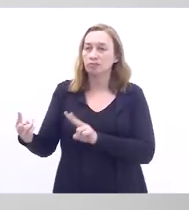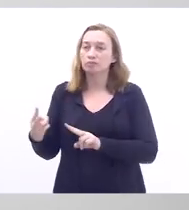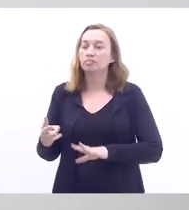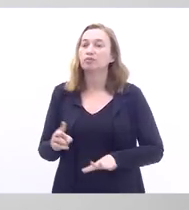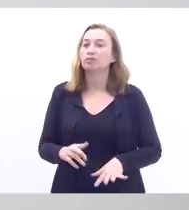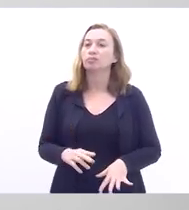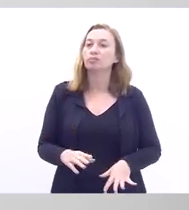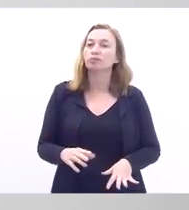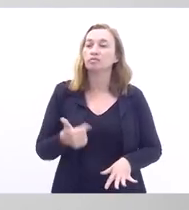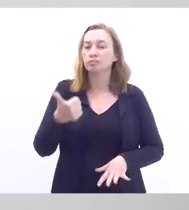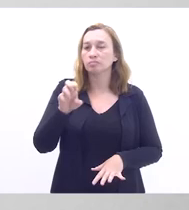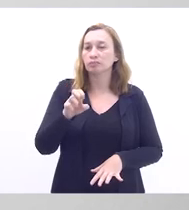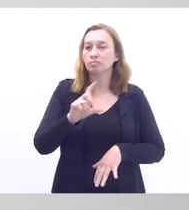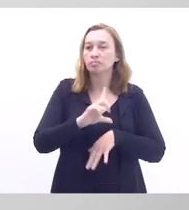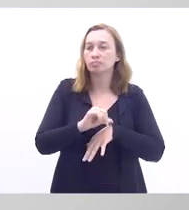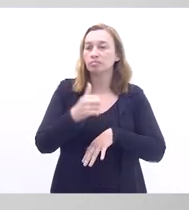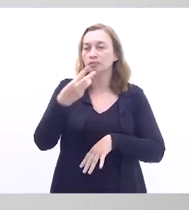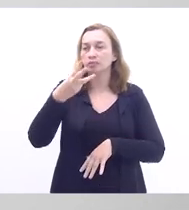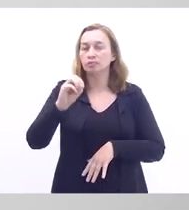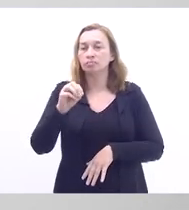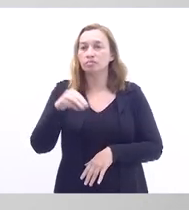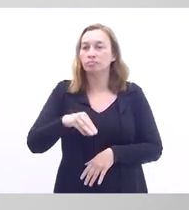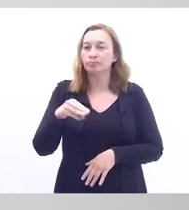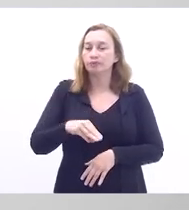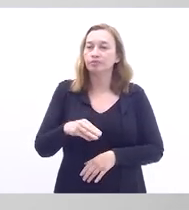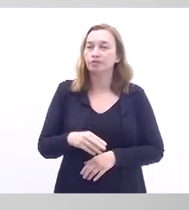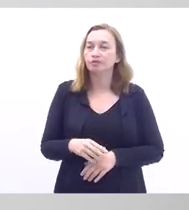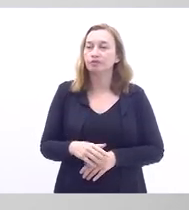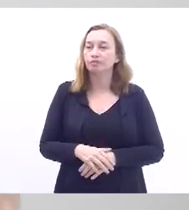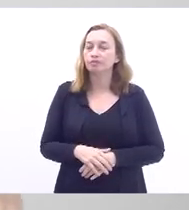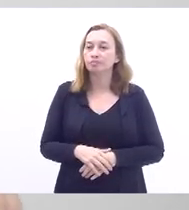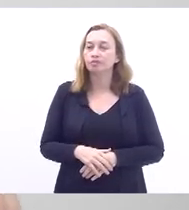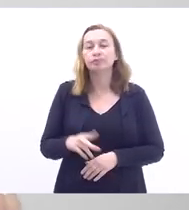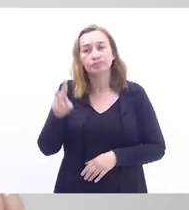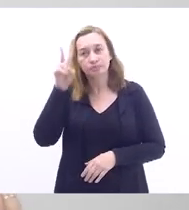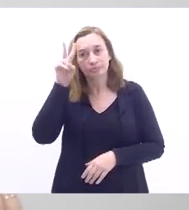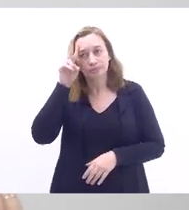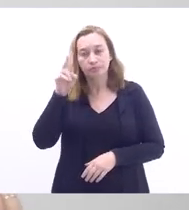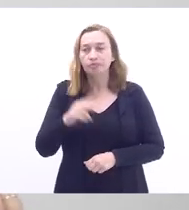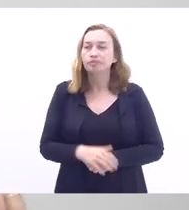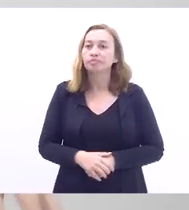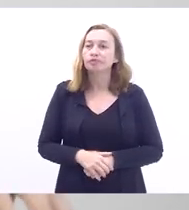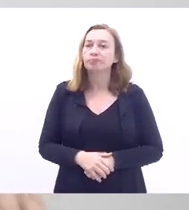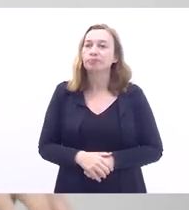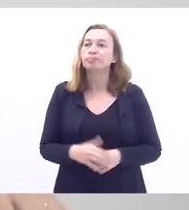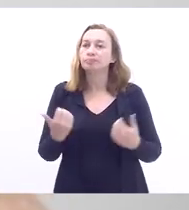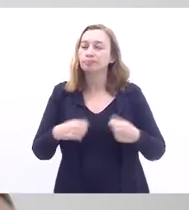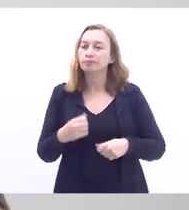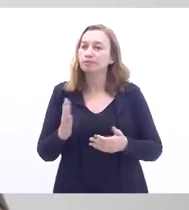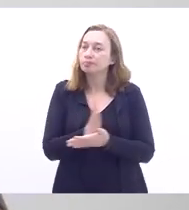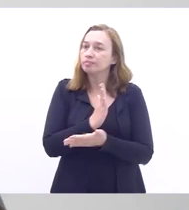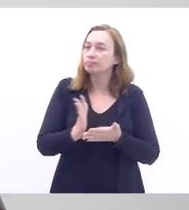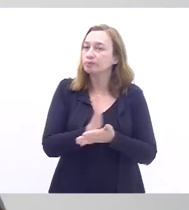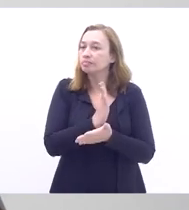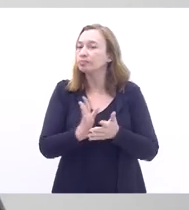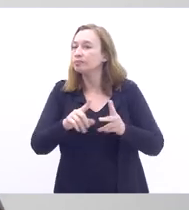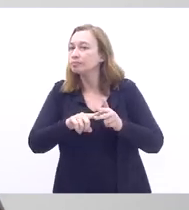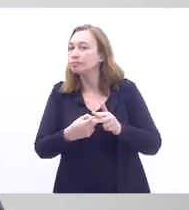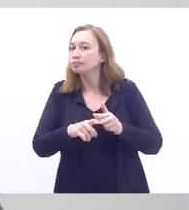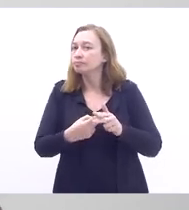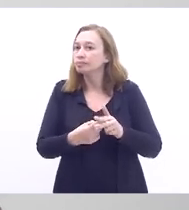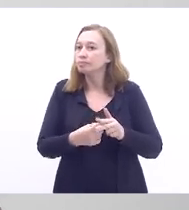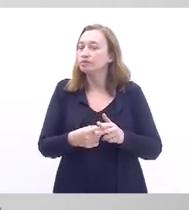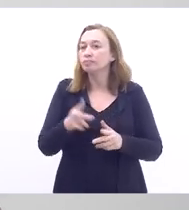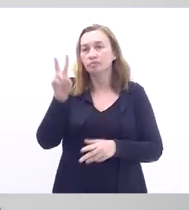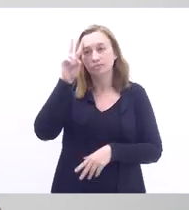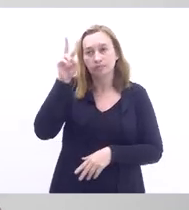as 15:30 vamos na segunda-feira vão precisar fazer alguns ajustes aqui de agenda